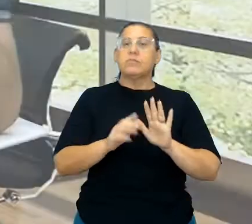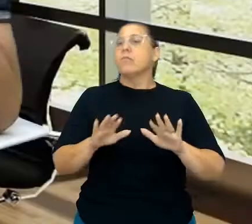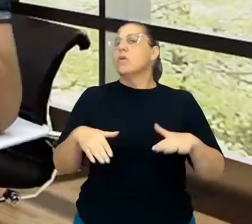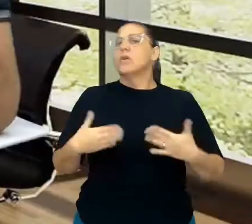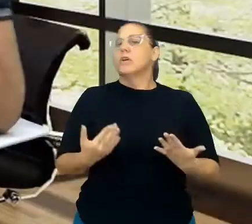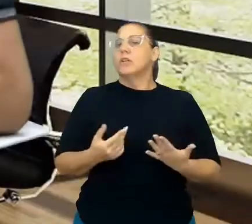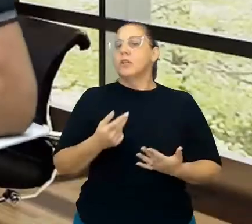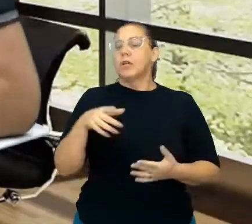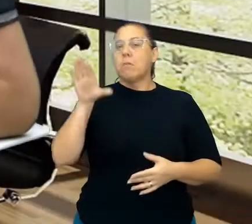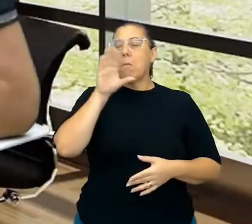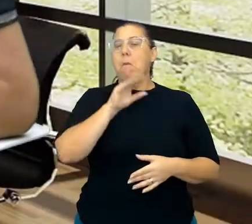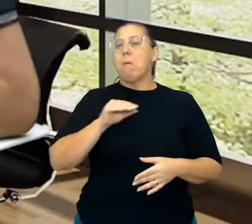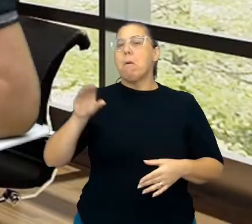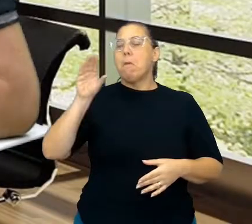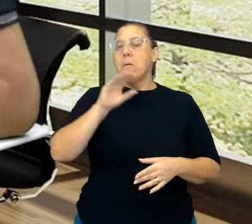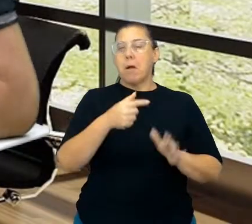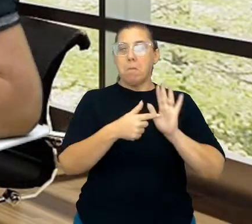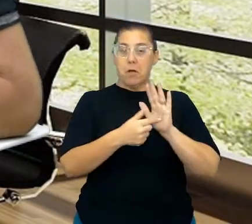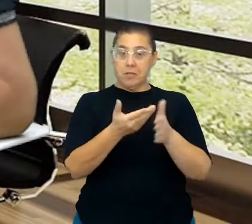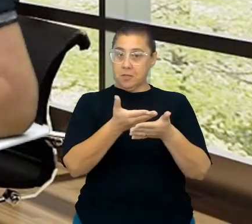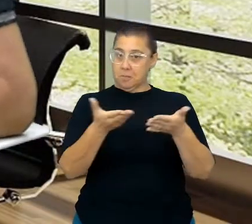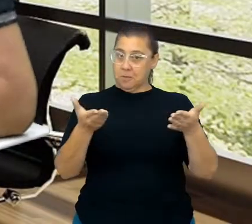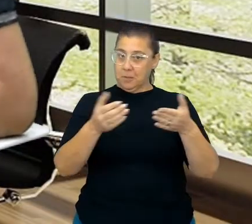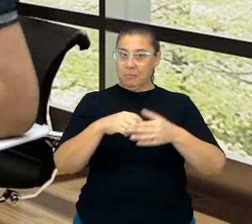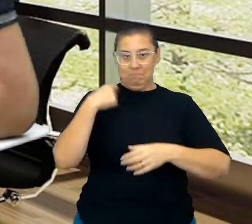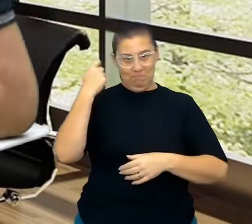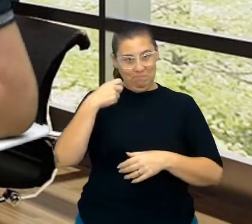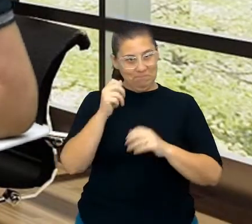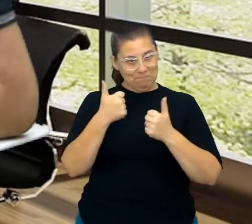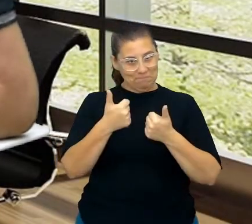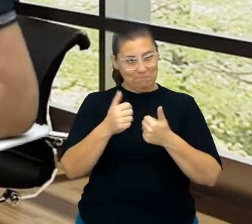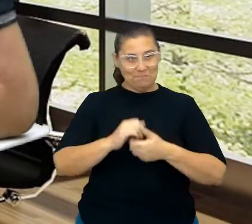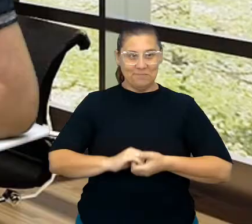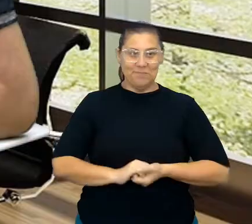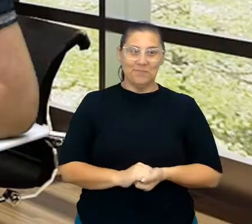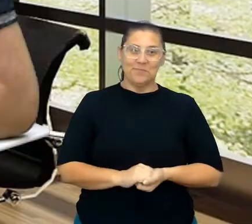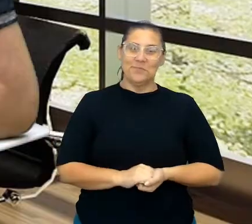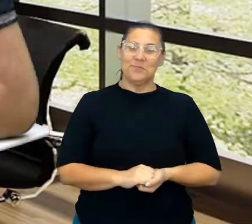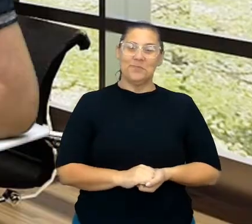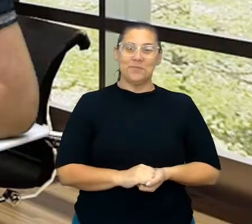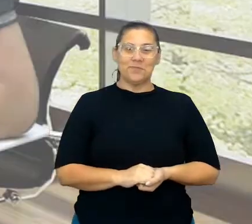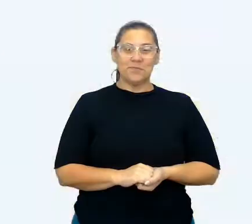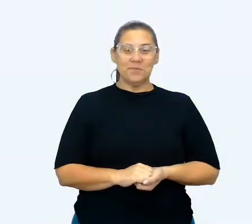nossa fala. Agora aí na tela para vocês temos um vídeo.